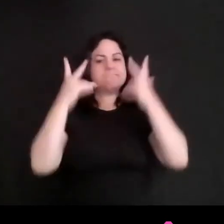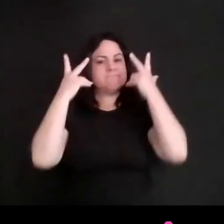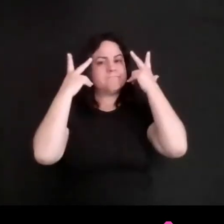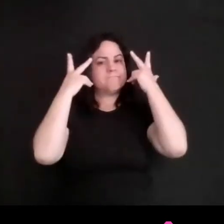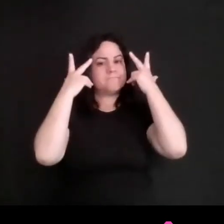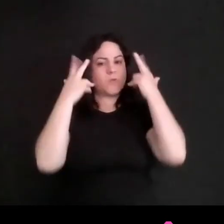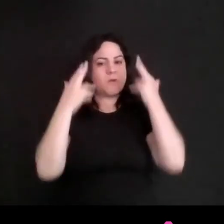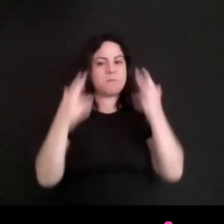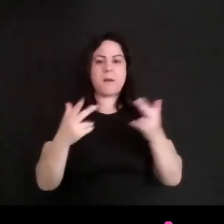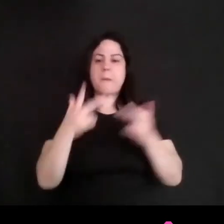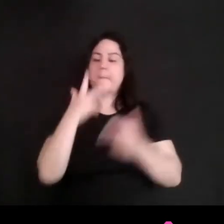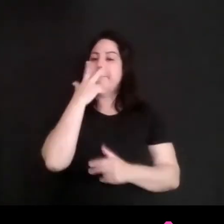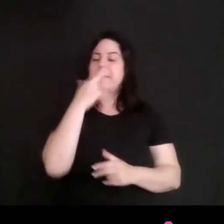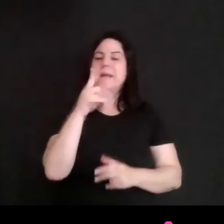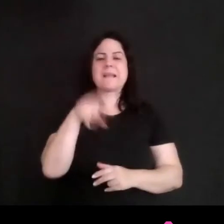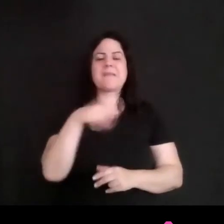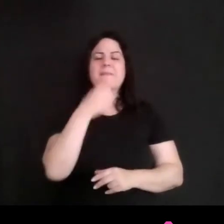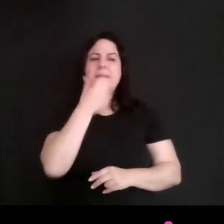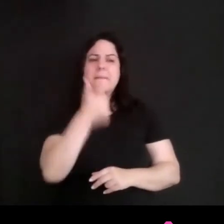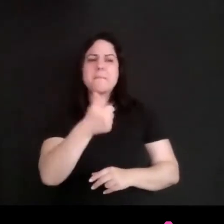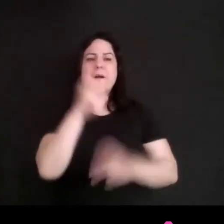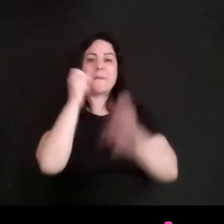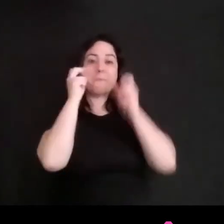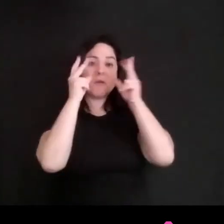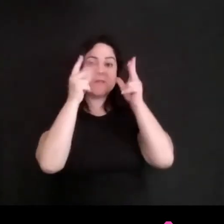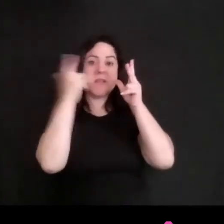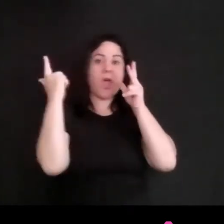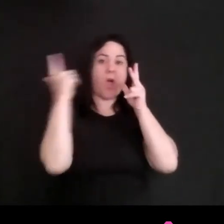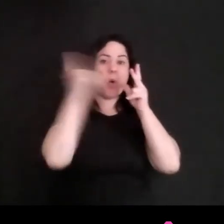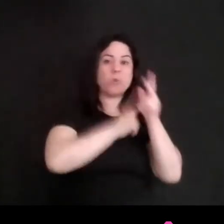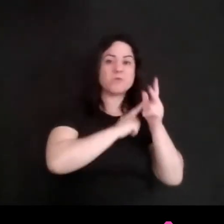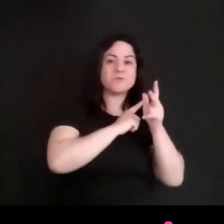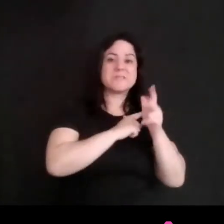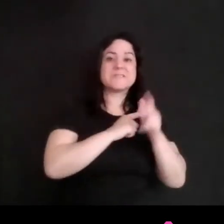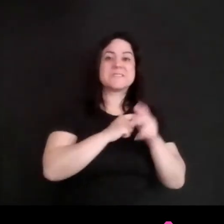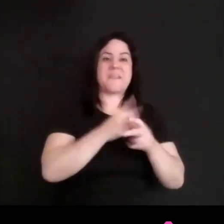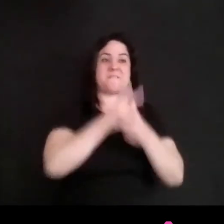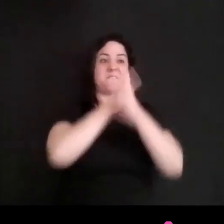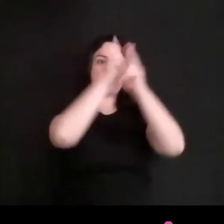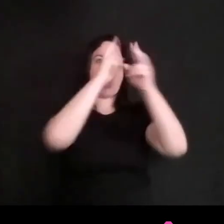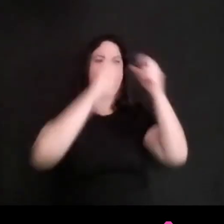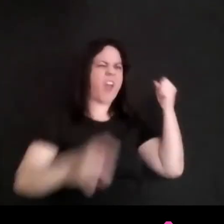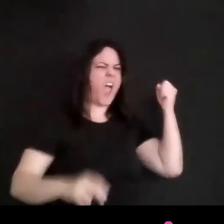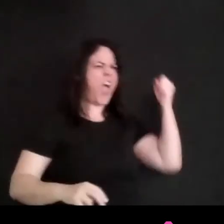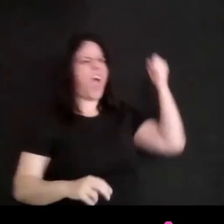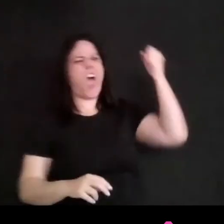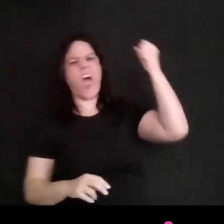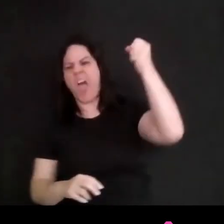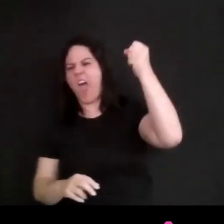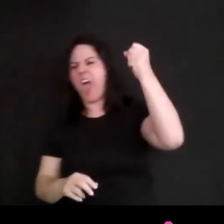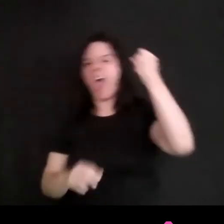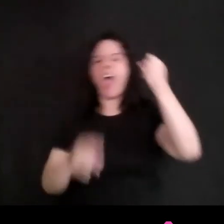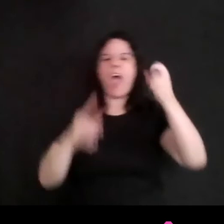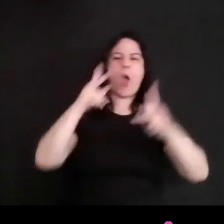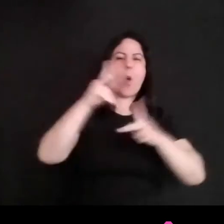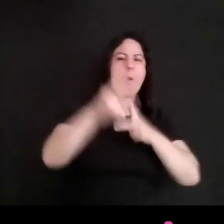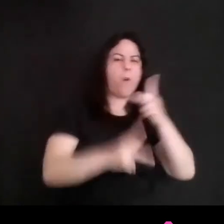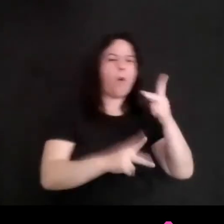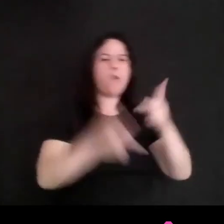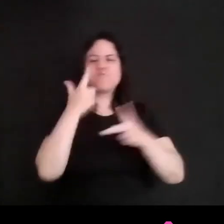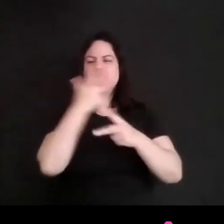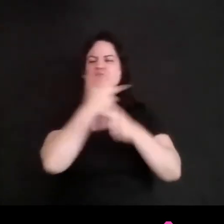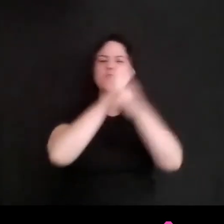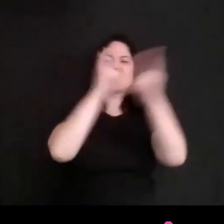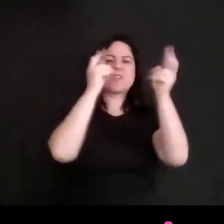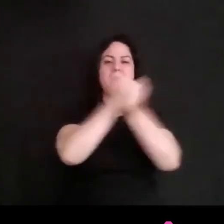bem, que Moisés ia entrar com a tocha olímpica no Egito, ia tirar o povo triunfante, só que